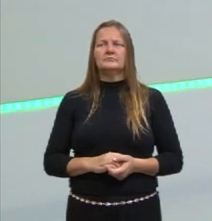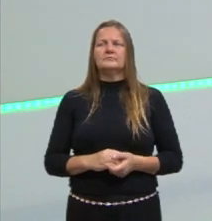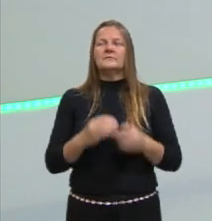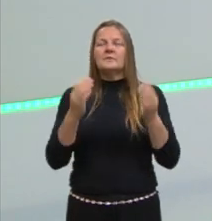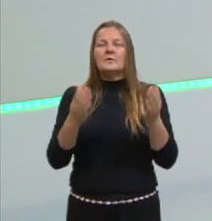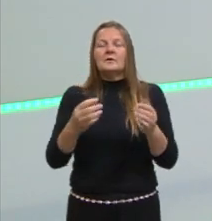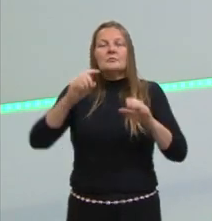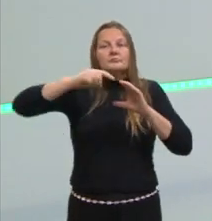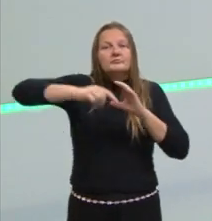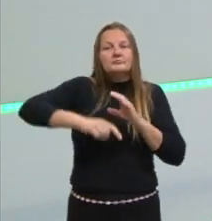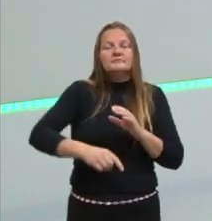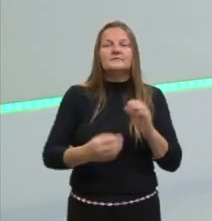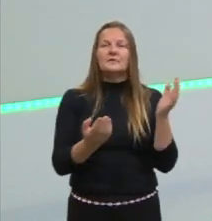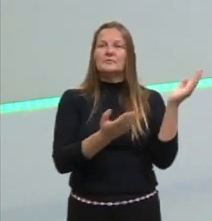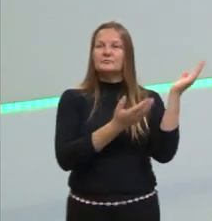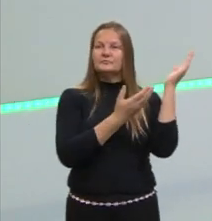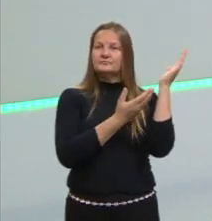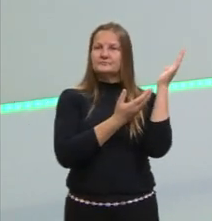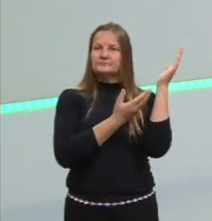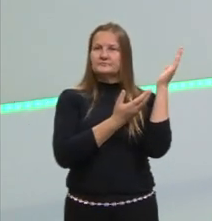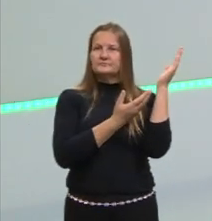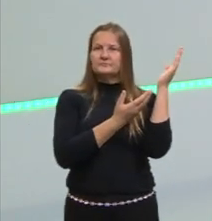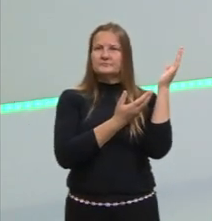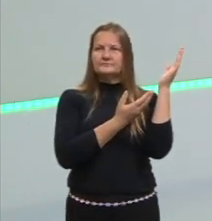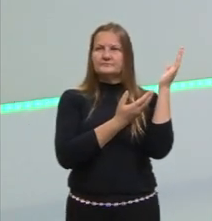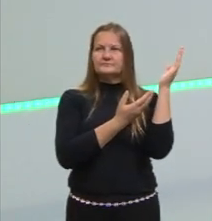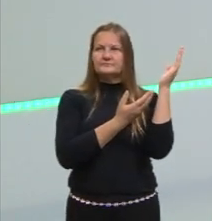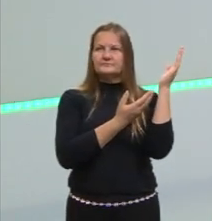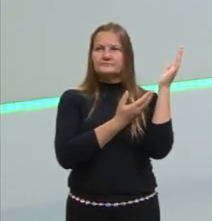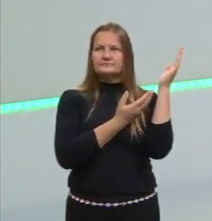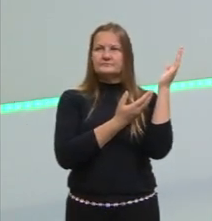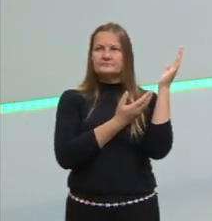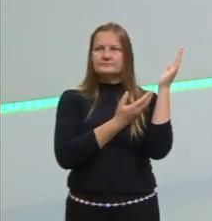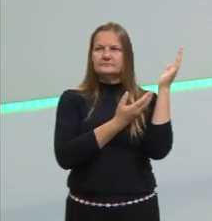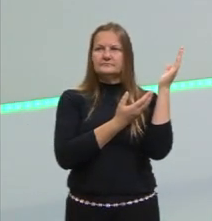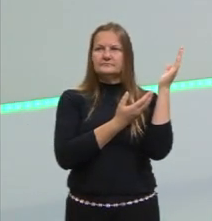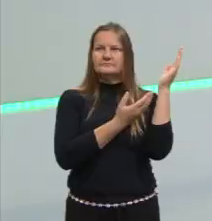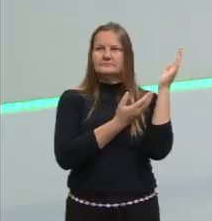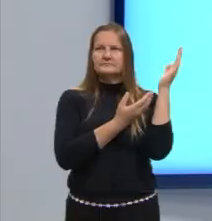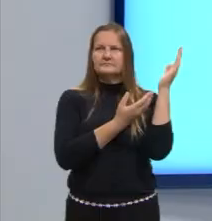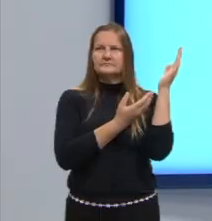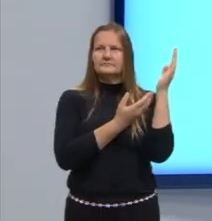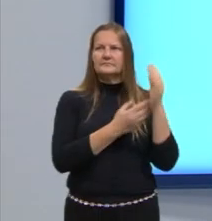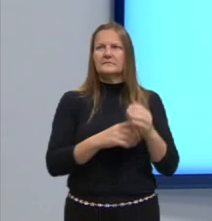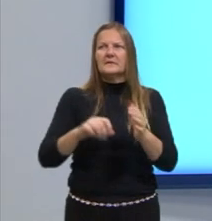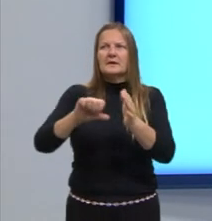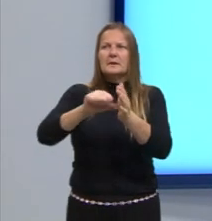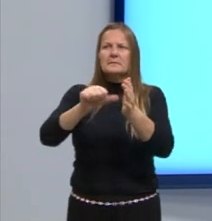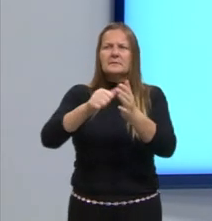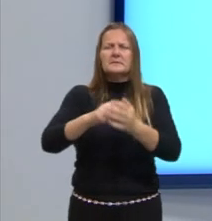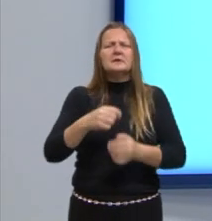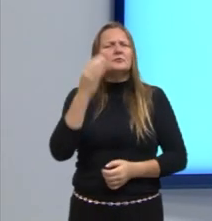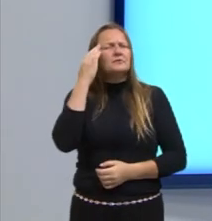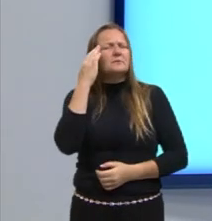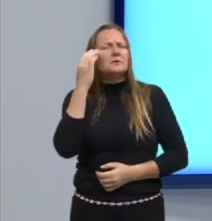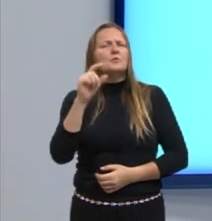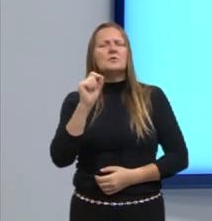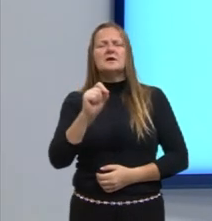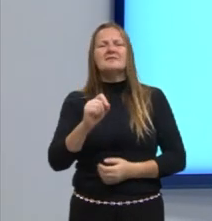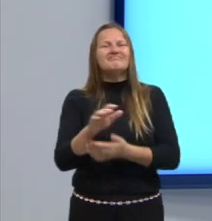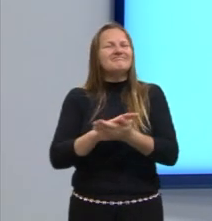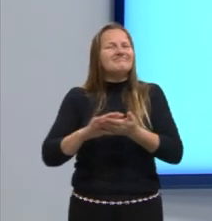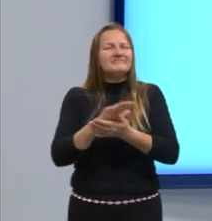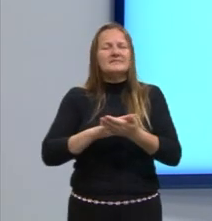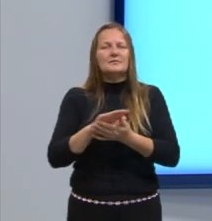física quântica rapidinho para a gente também conversar um pouquinho sobre ela né primeiro a gente tem que saber o que que não é